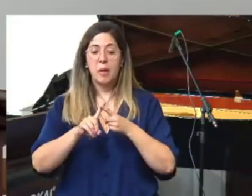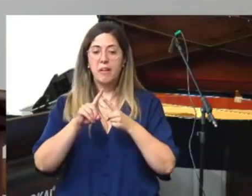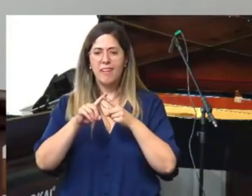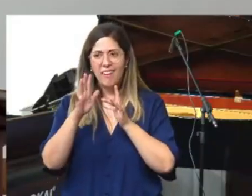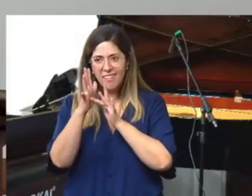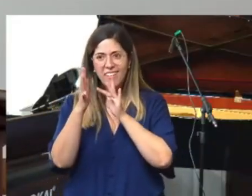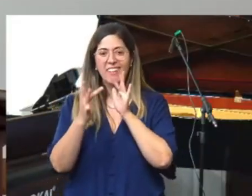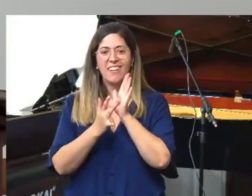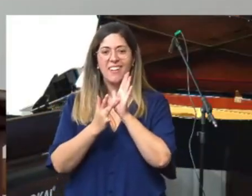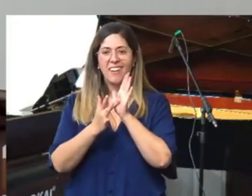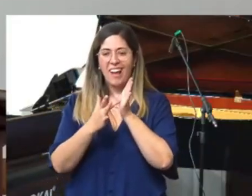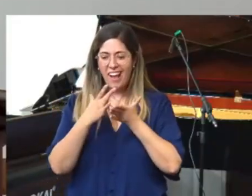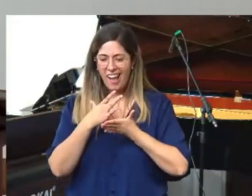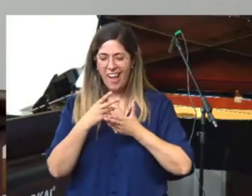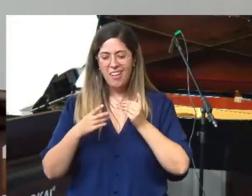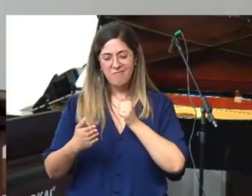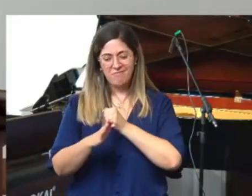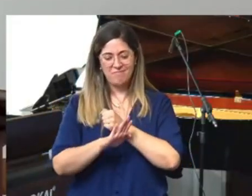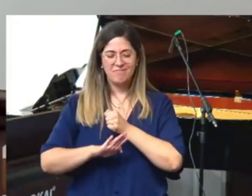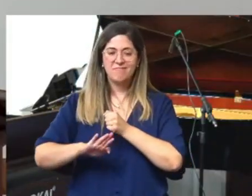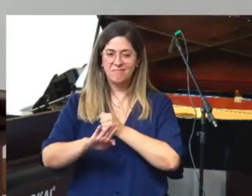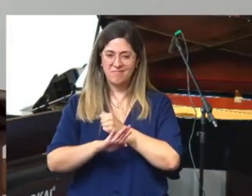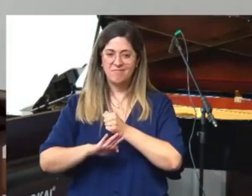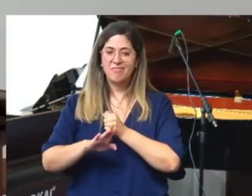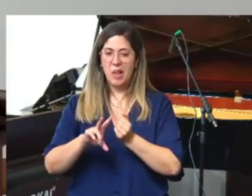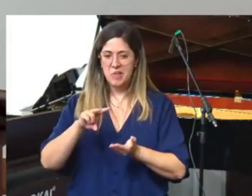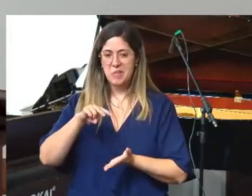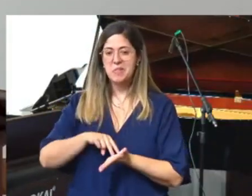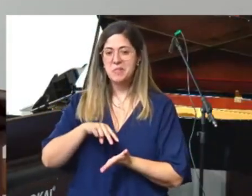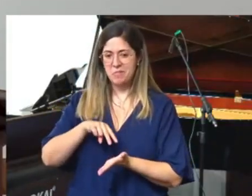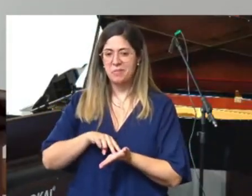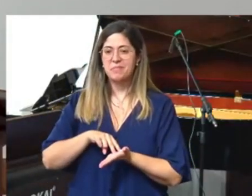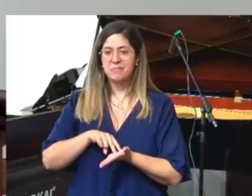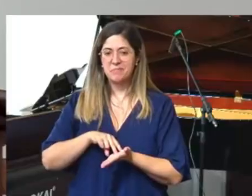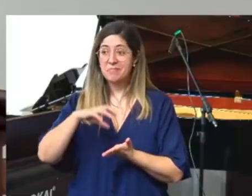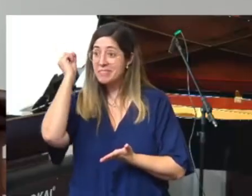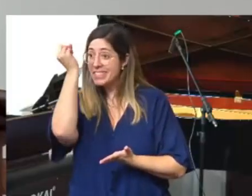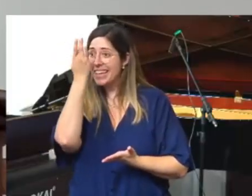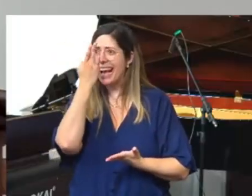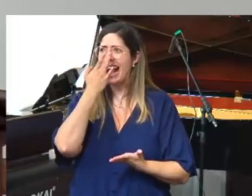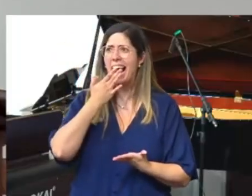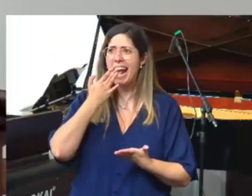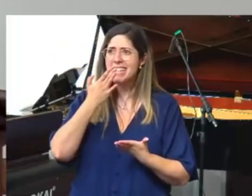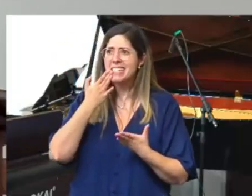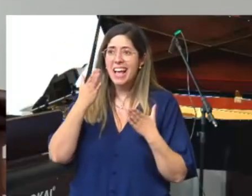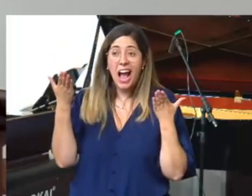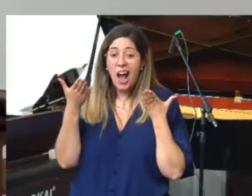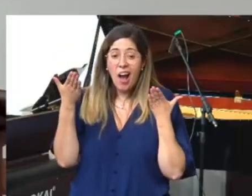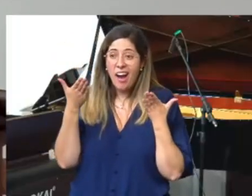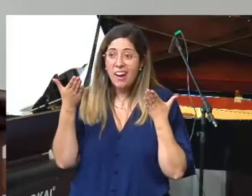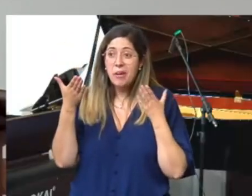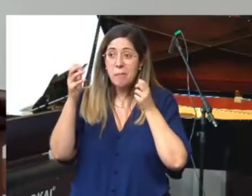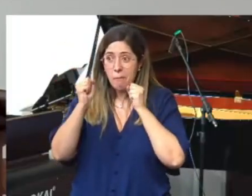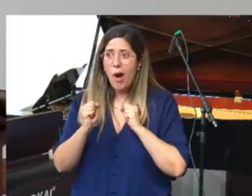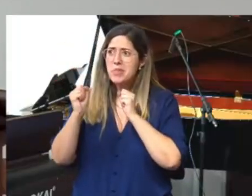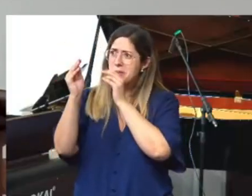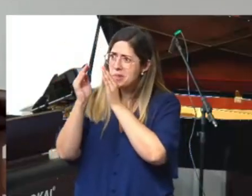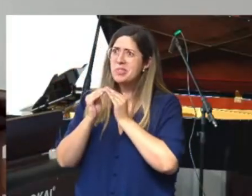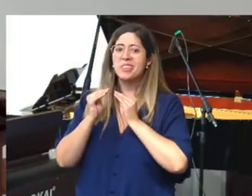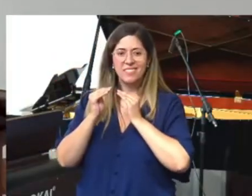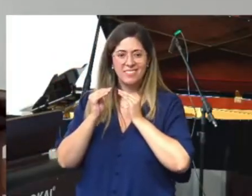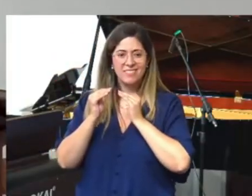Porque Cristo é o firme fundamento. Porque esta graça está disponível hoje, aqui e agora. Você